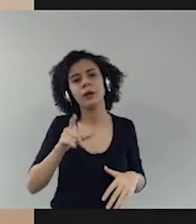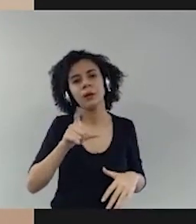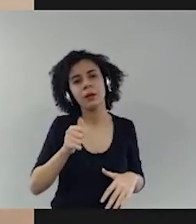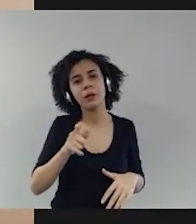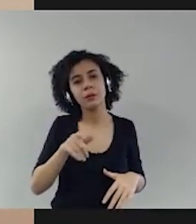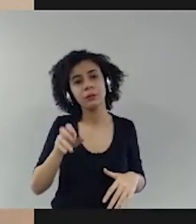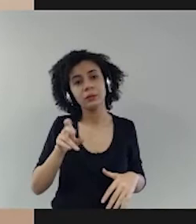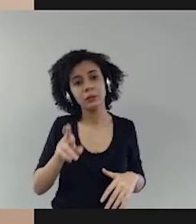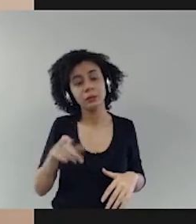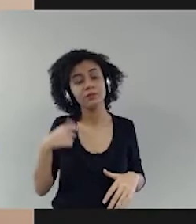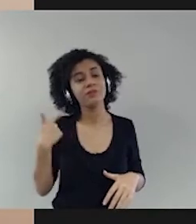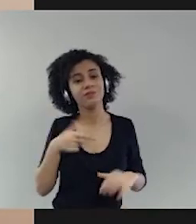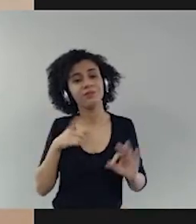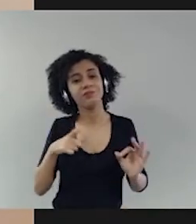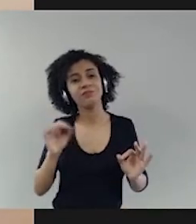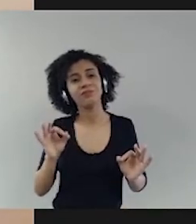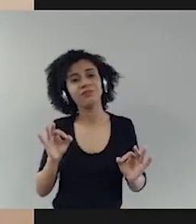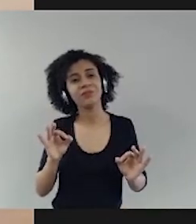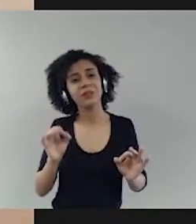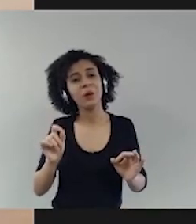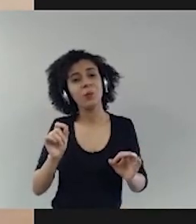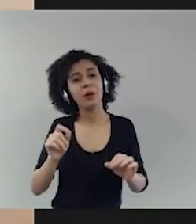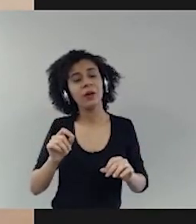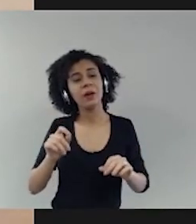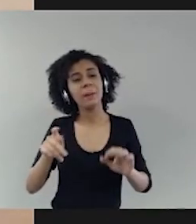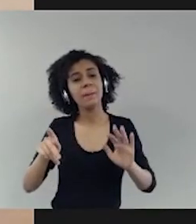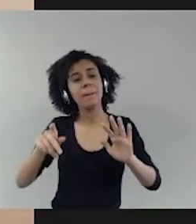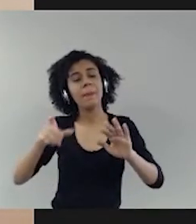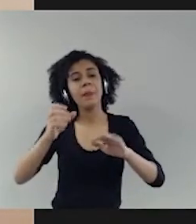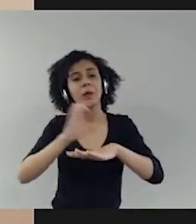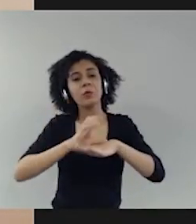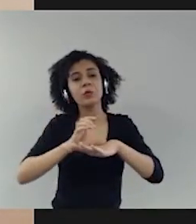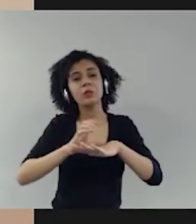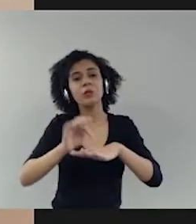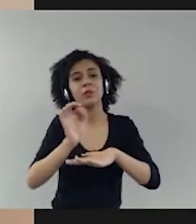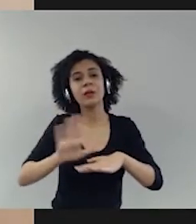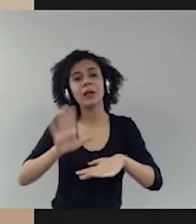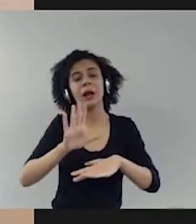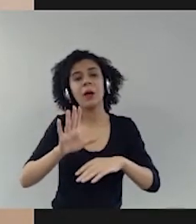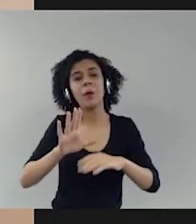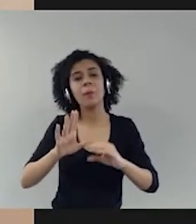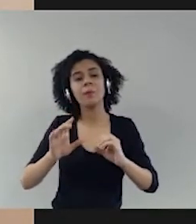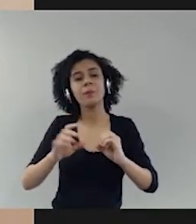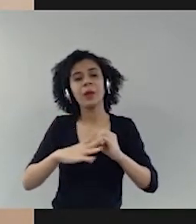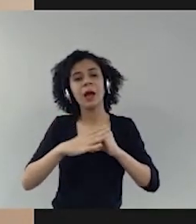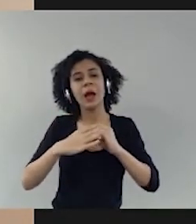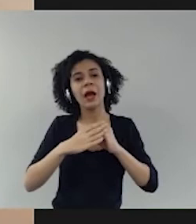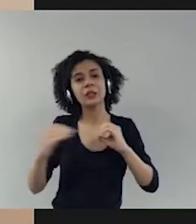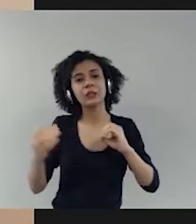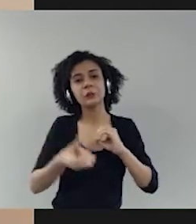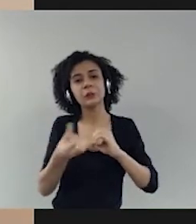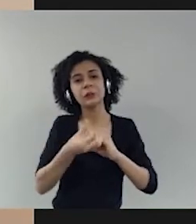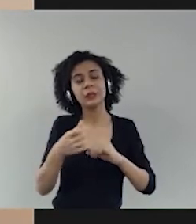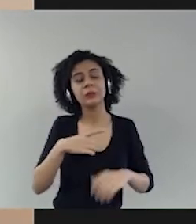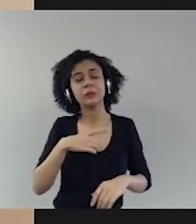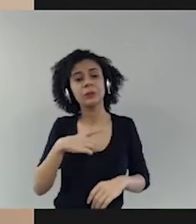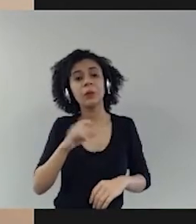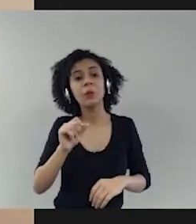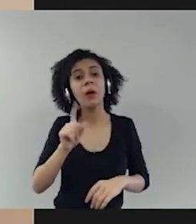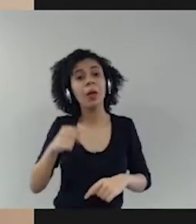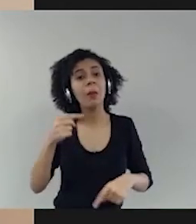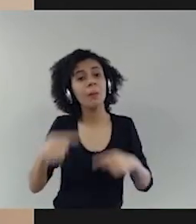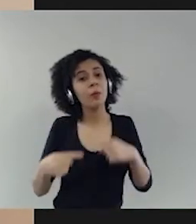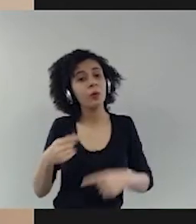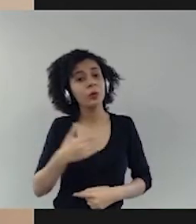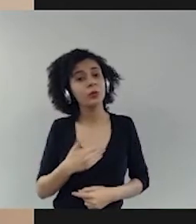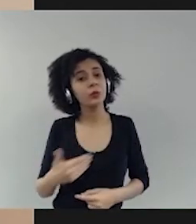verdade, o paradigma das funções da cidade no artigo 6º da Constituição Federal. Se aquilo ali é, na verdade, uma política pública, que nós estamos